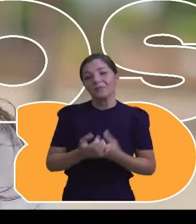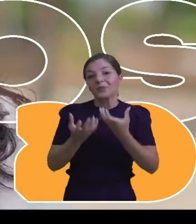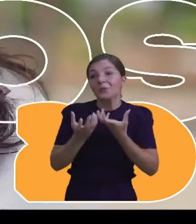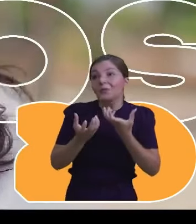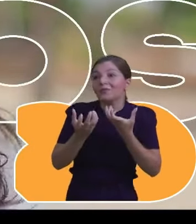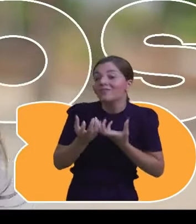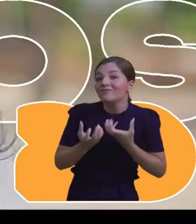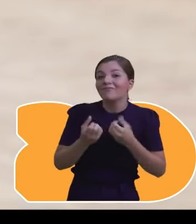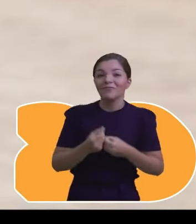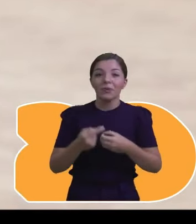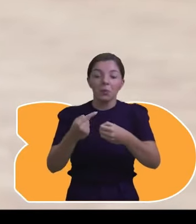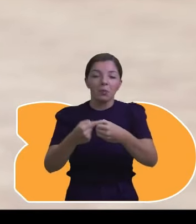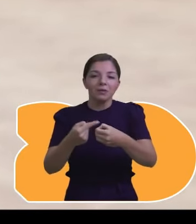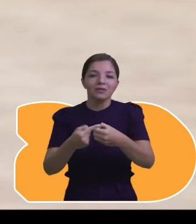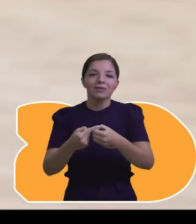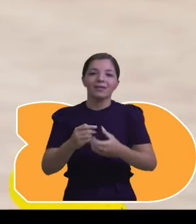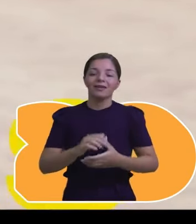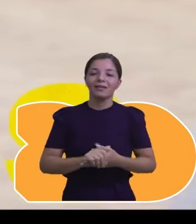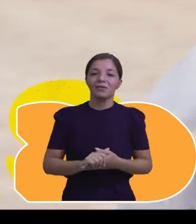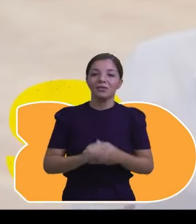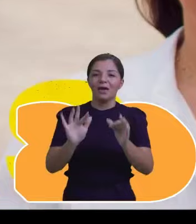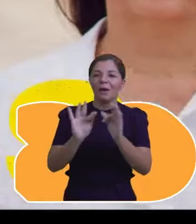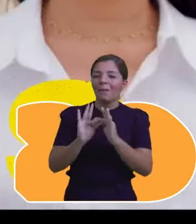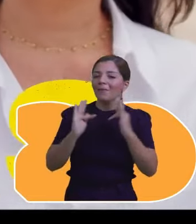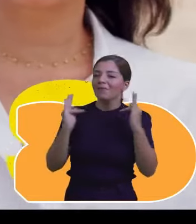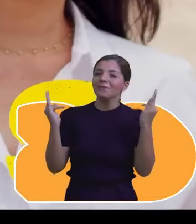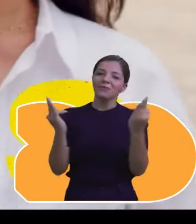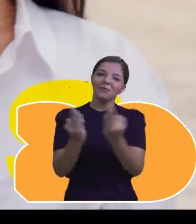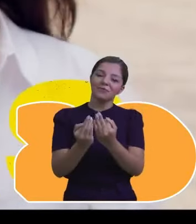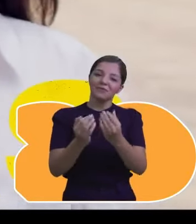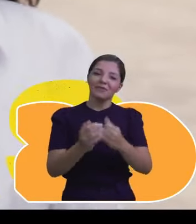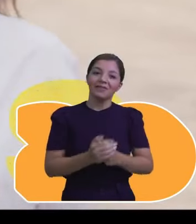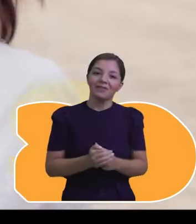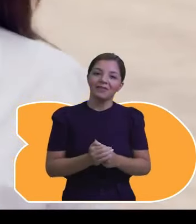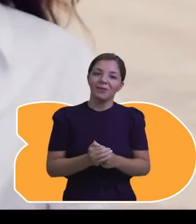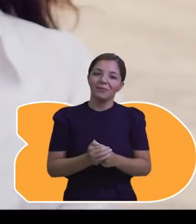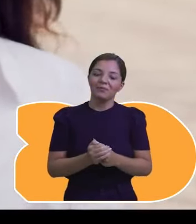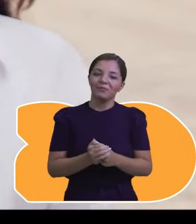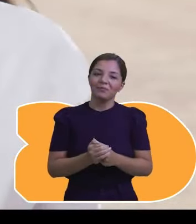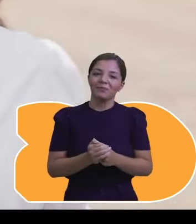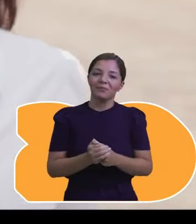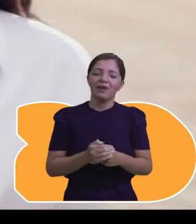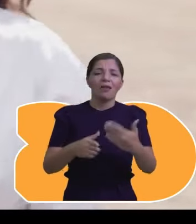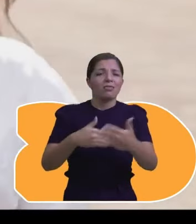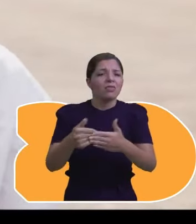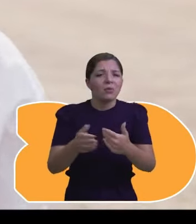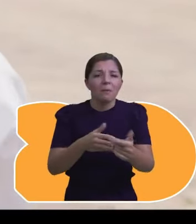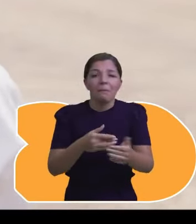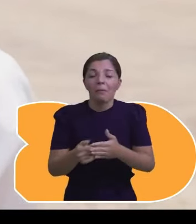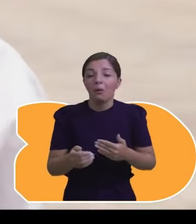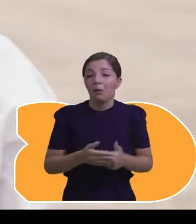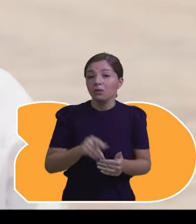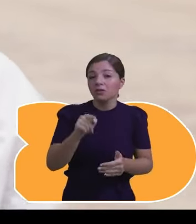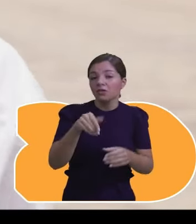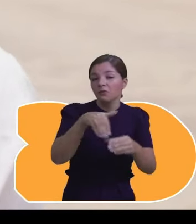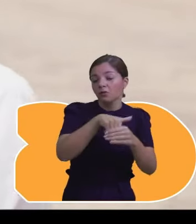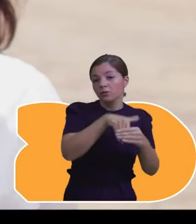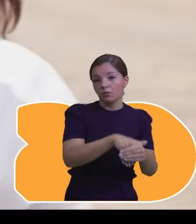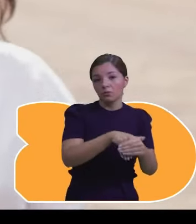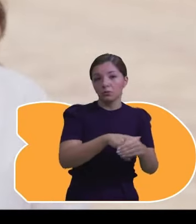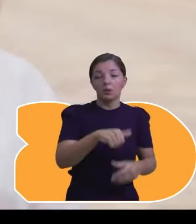as famílias. É hora de unir forças com quem ama Palmas de verdade. Não importa em quem você votou no primeiro turno. O